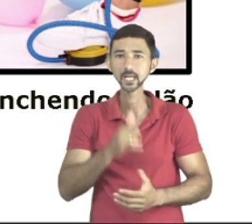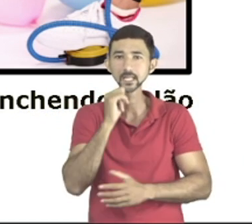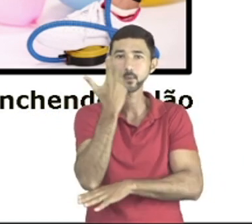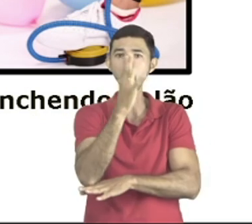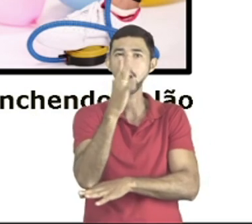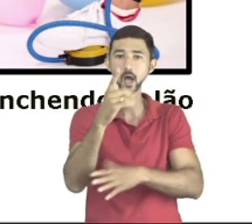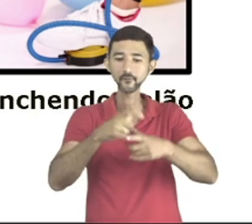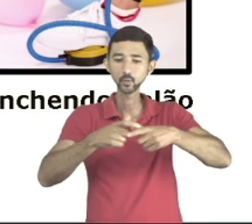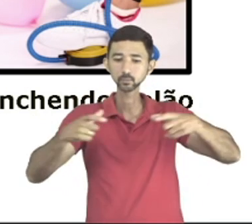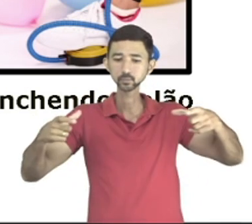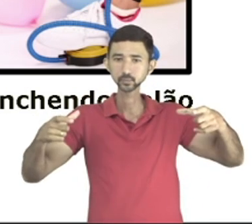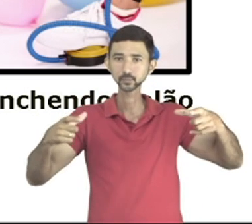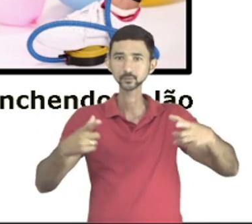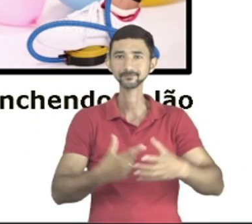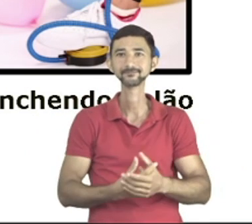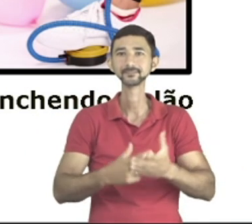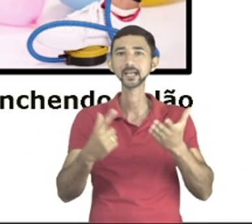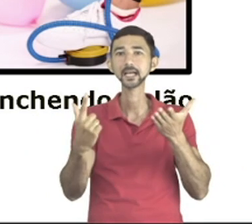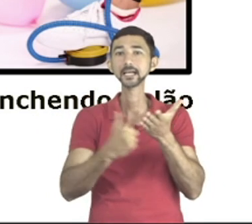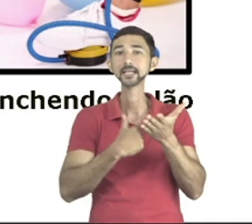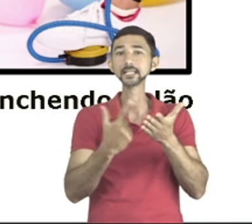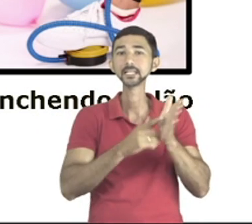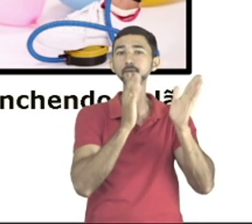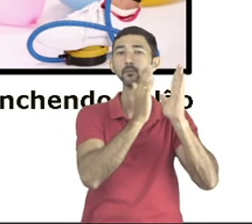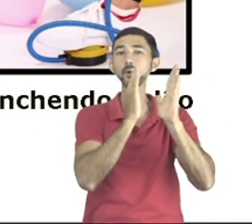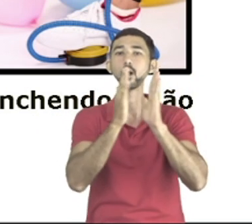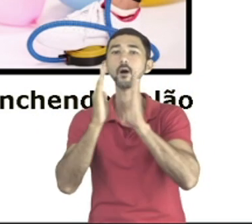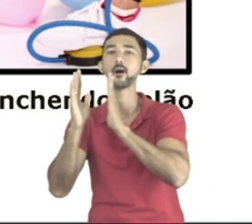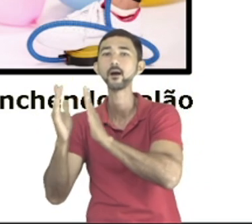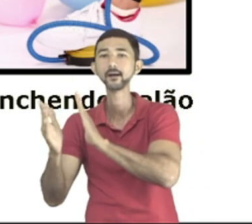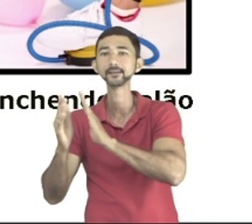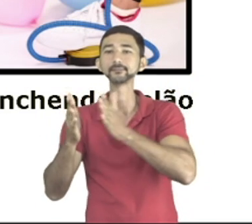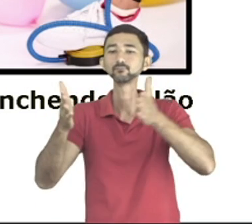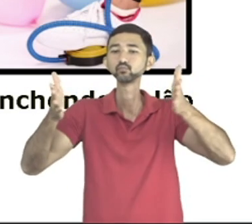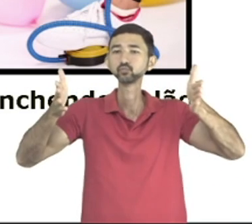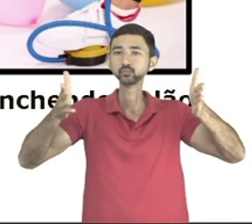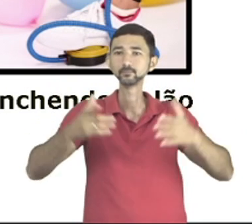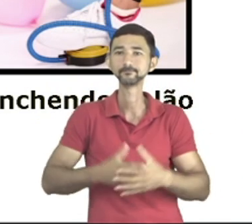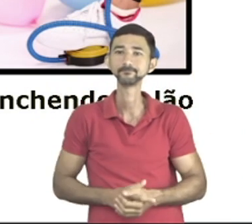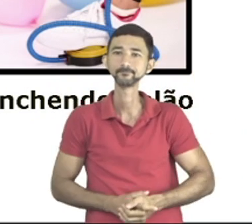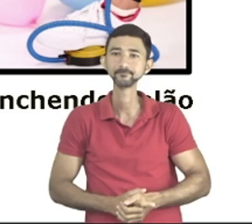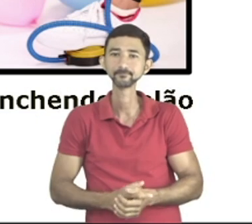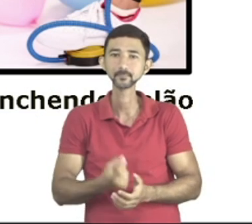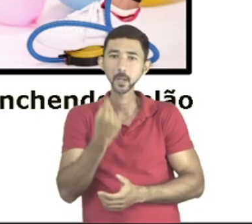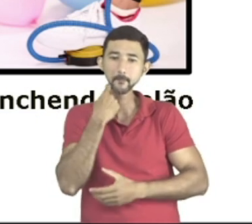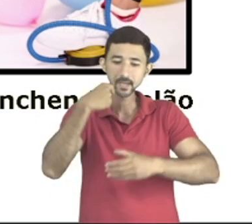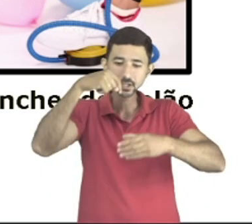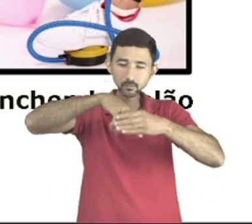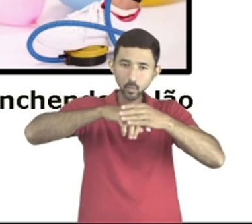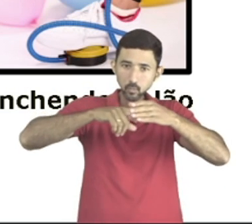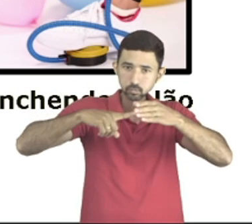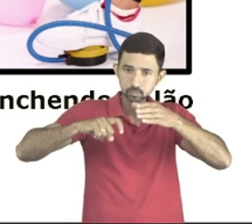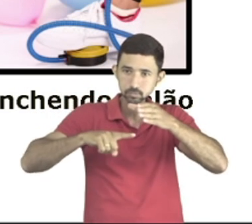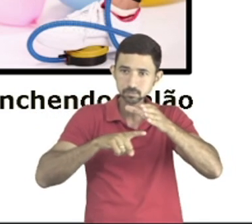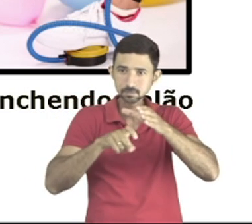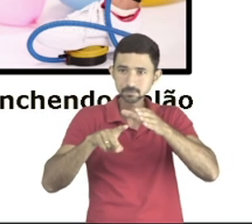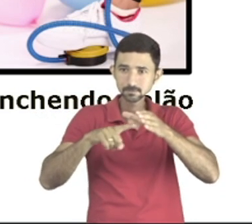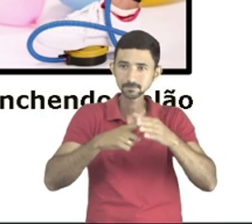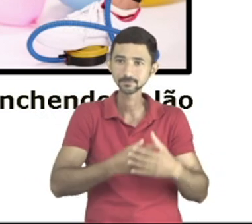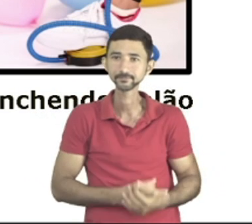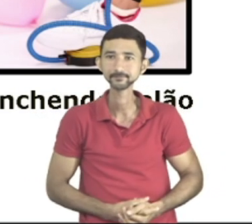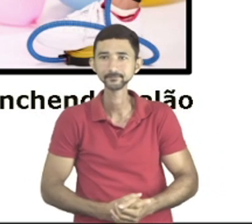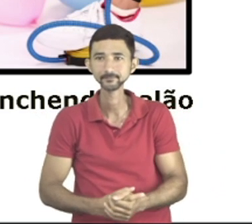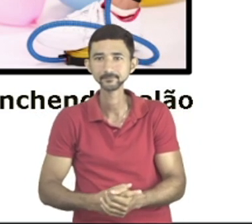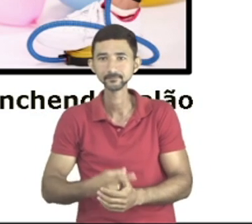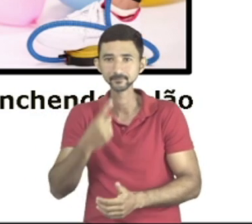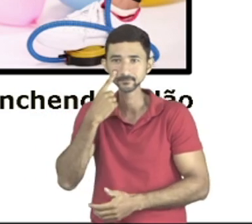tem uma extensão. Os livros numa estante vão ocupar um espaço. Um peixinho dentro d'água ocupa espaço. E aqui,